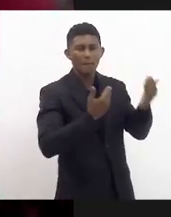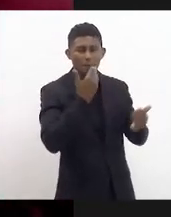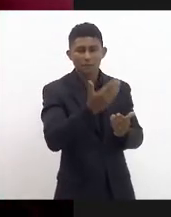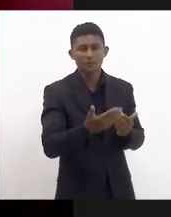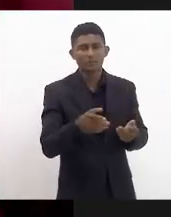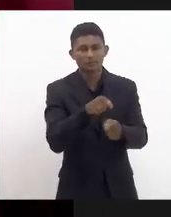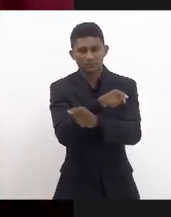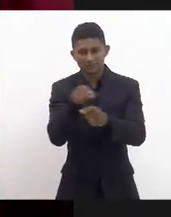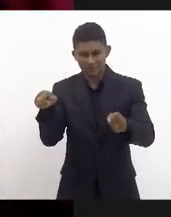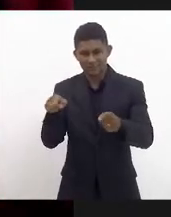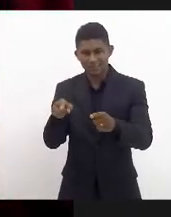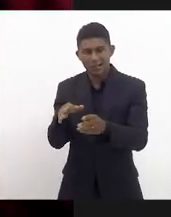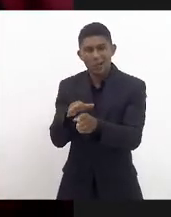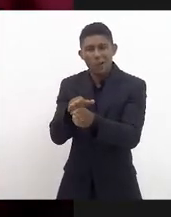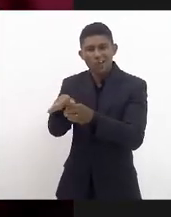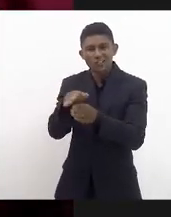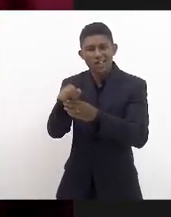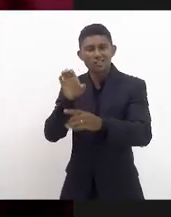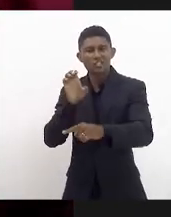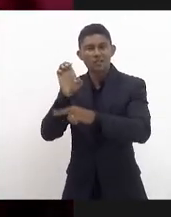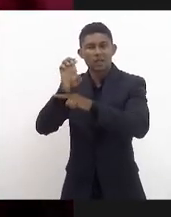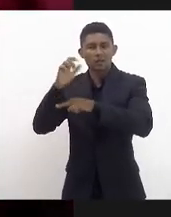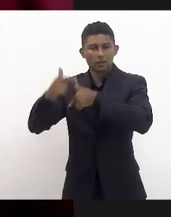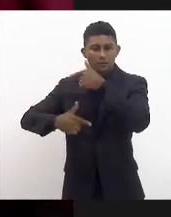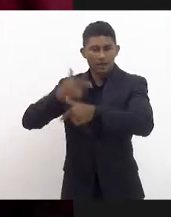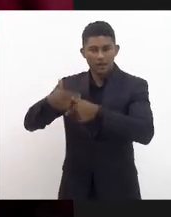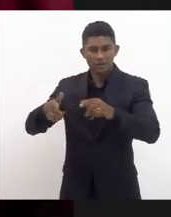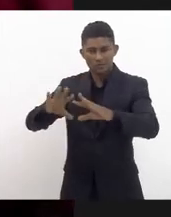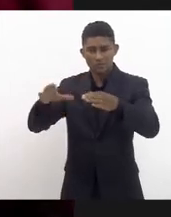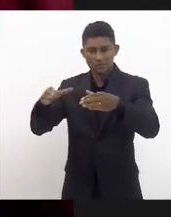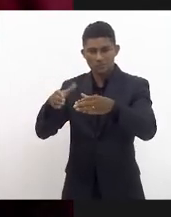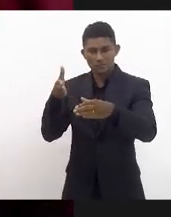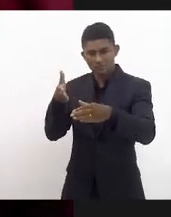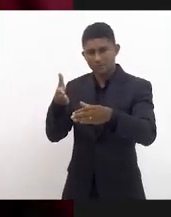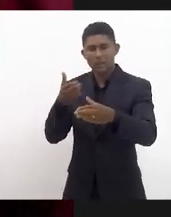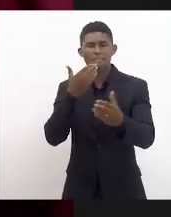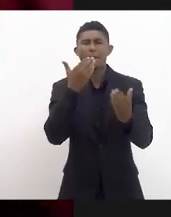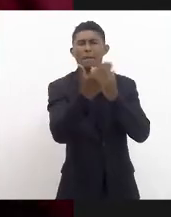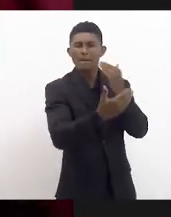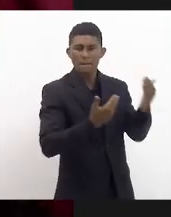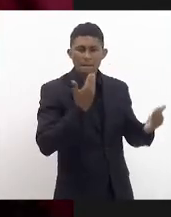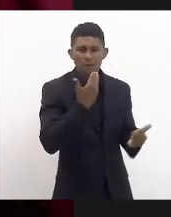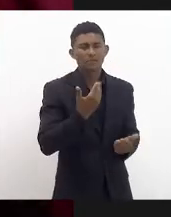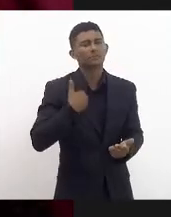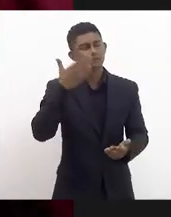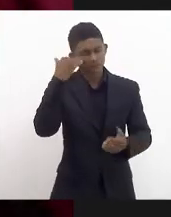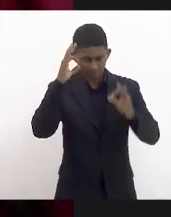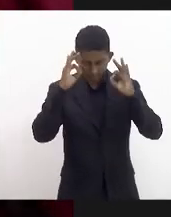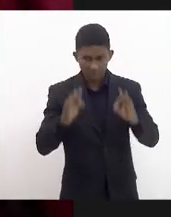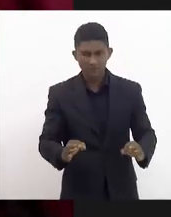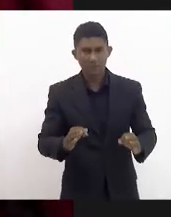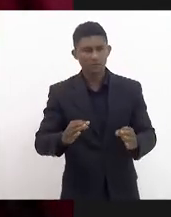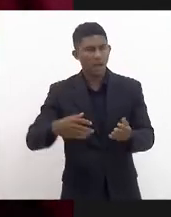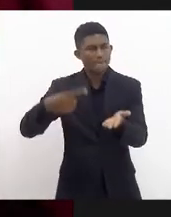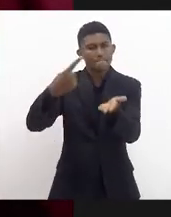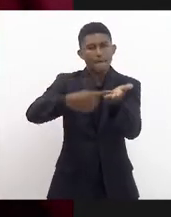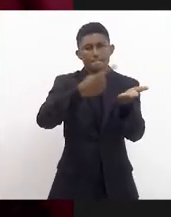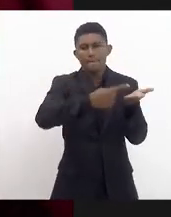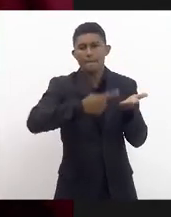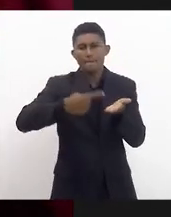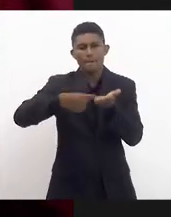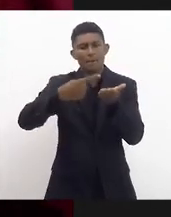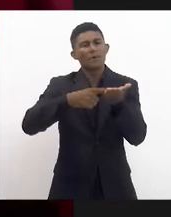Conselho Estadual do Trabalho. Então, eu tenho plena certeza de que esse acordo será o melhor possível,